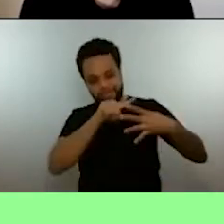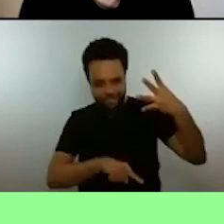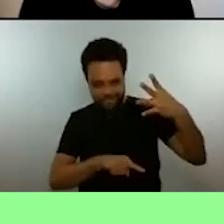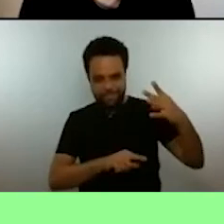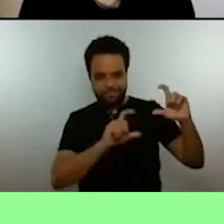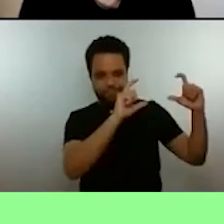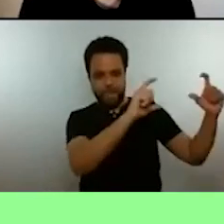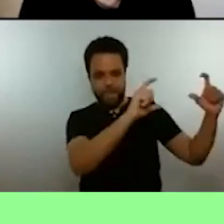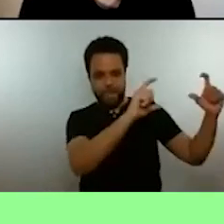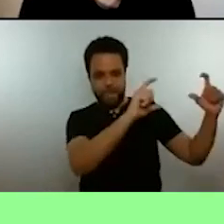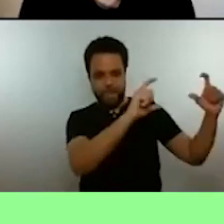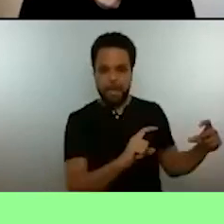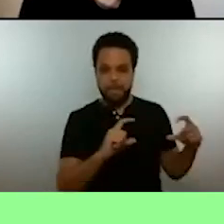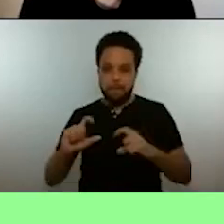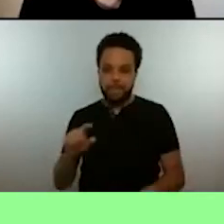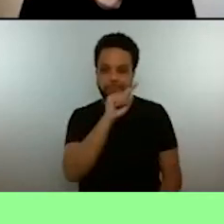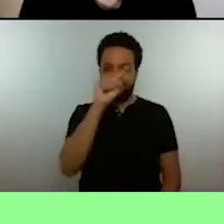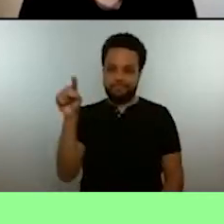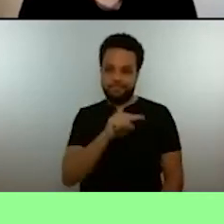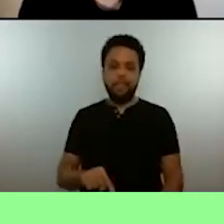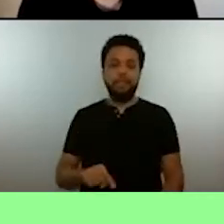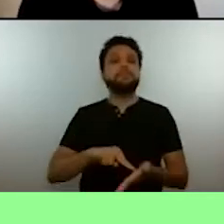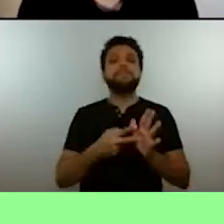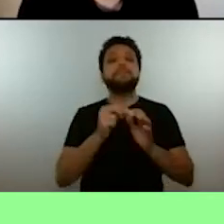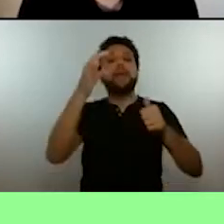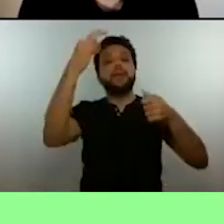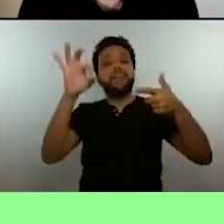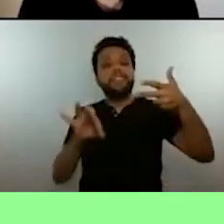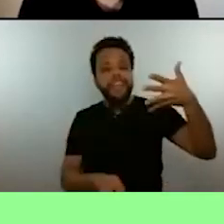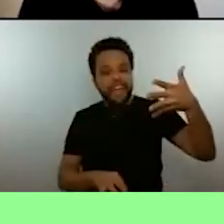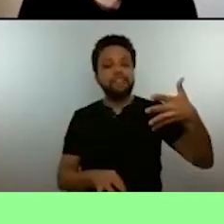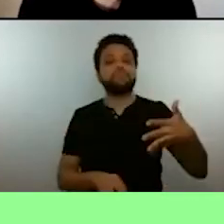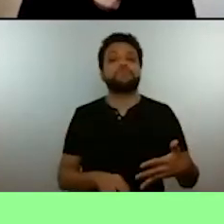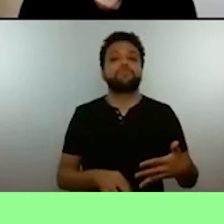esses critérios para a gente entender que ali